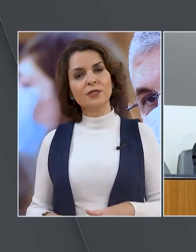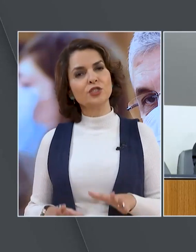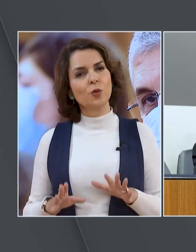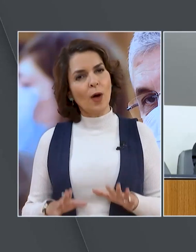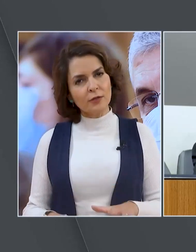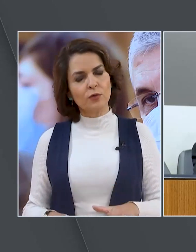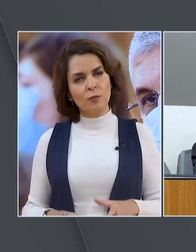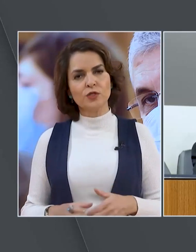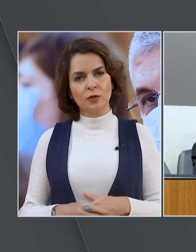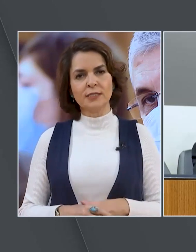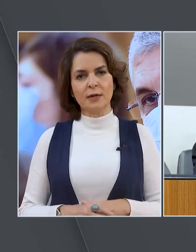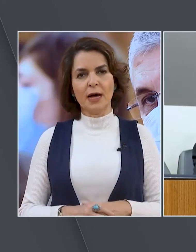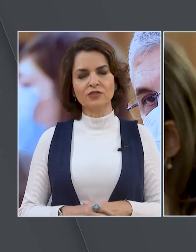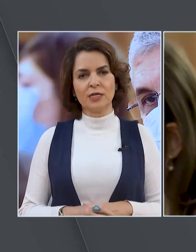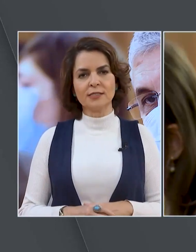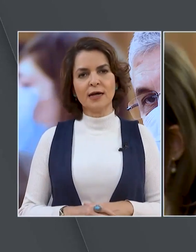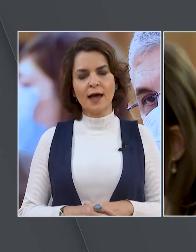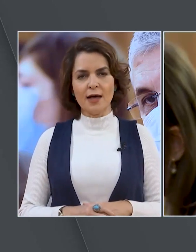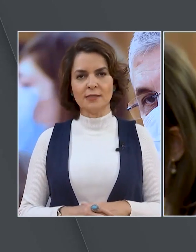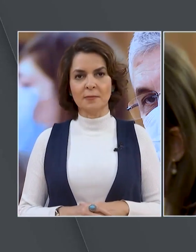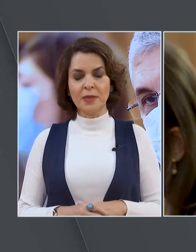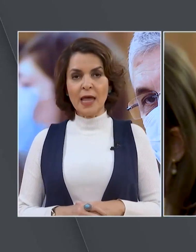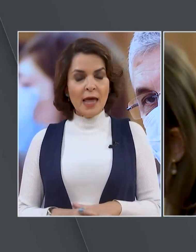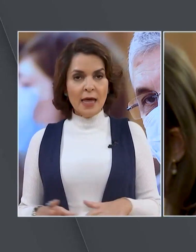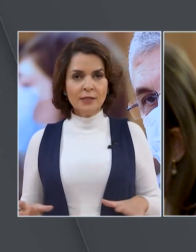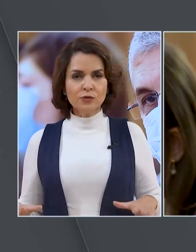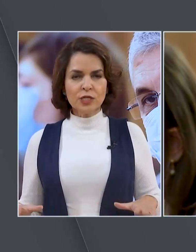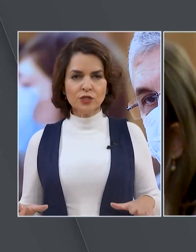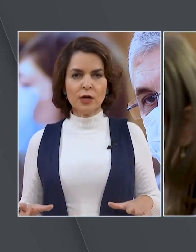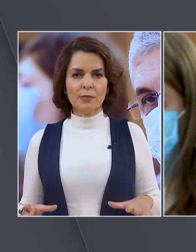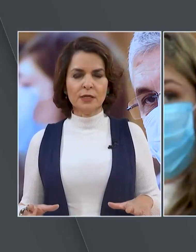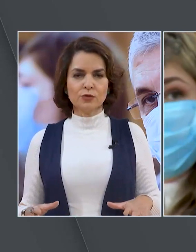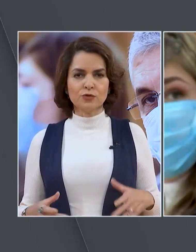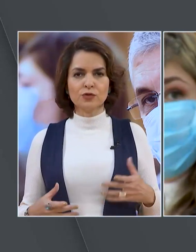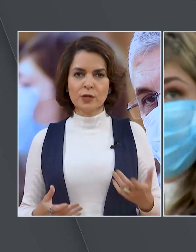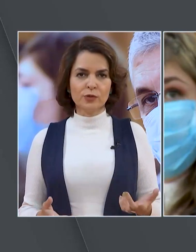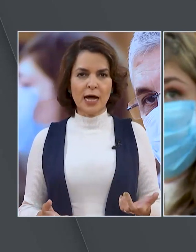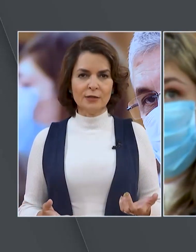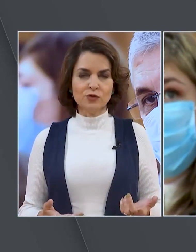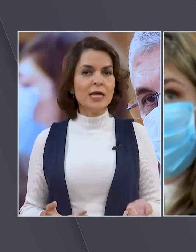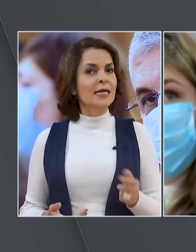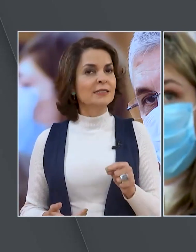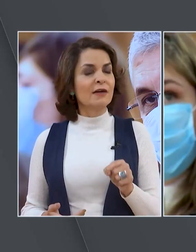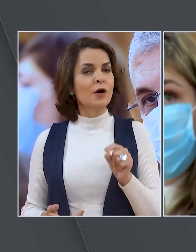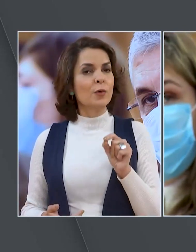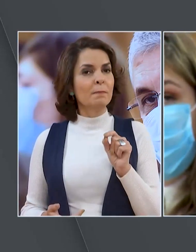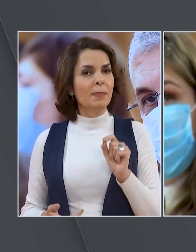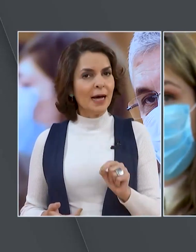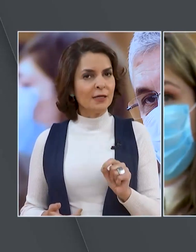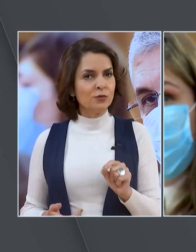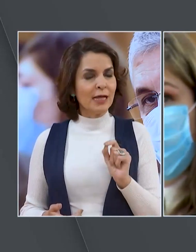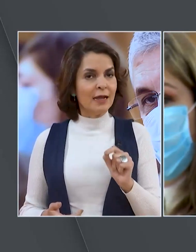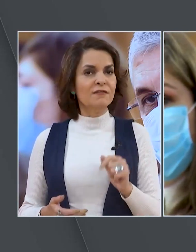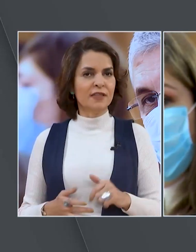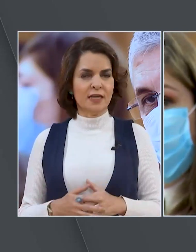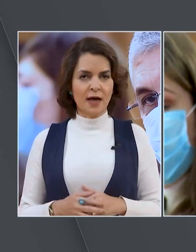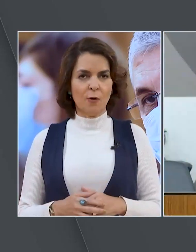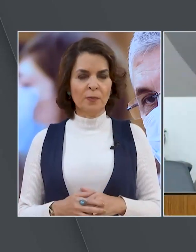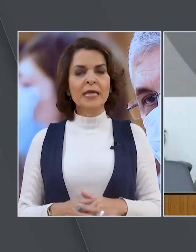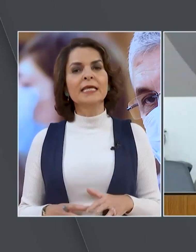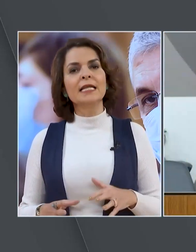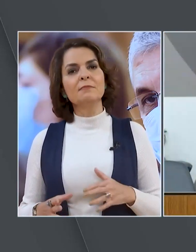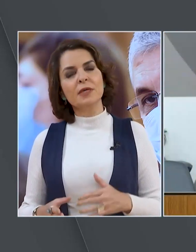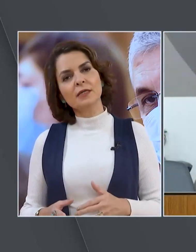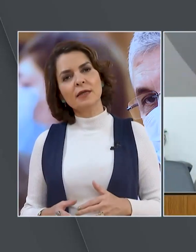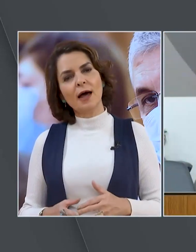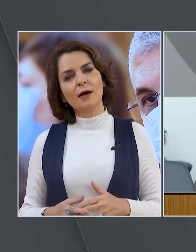parlamentares de quatro comissões temáticas da Casa. Entre os questionamentos dos deputados estava o impacto da Lei Federal,